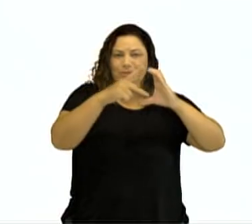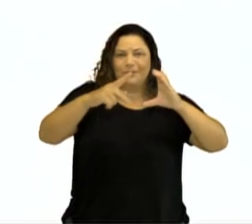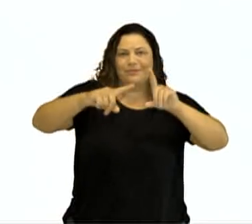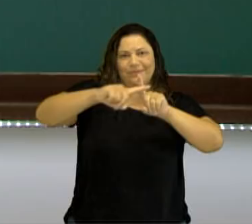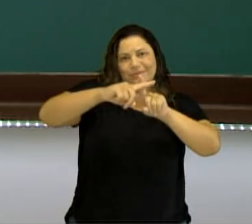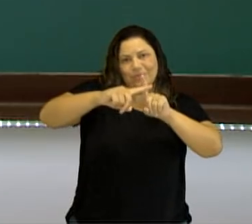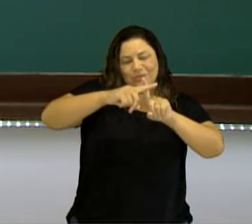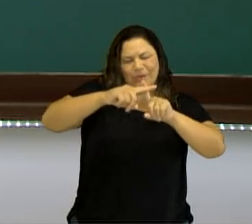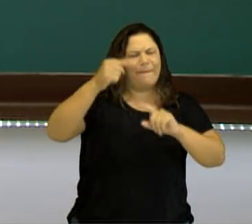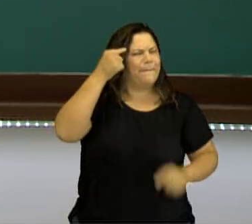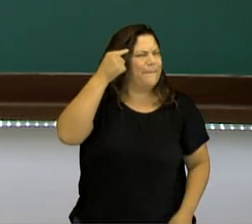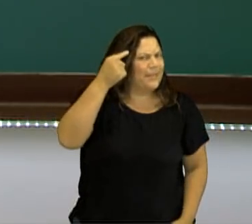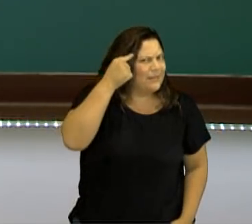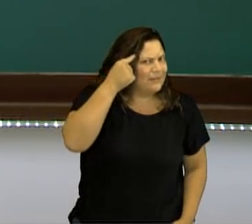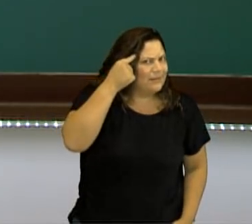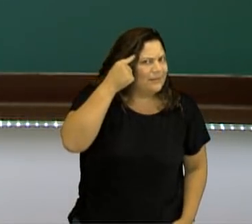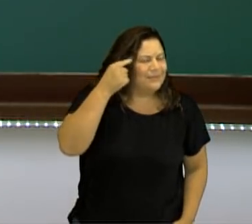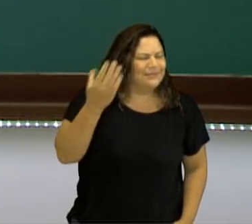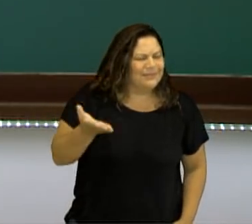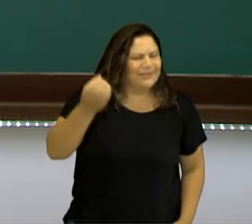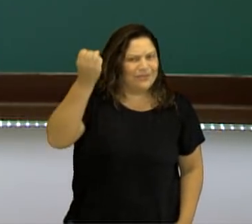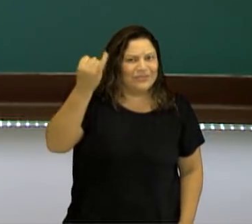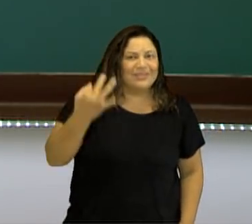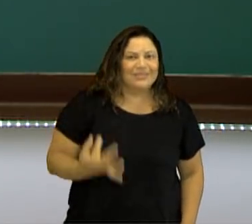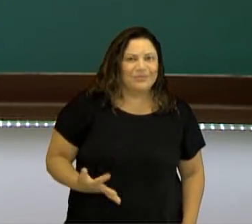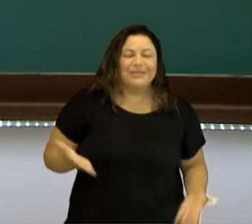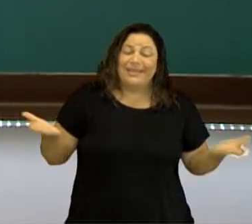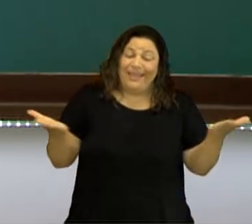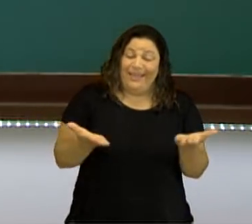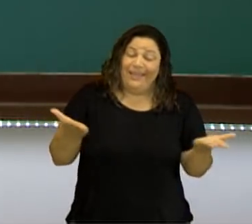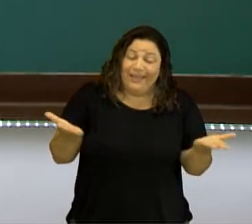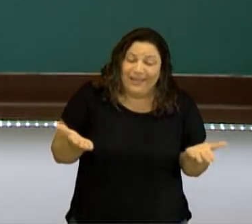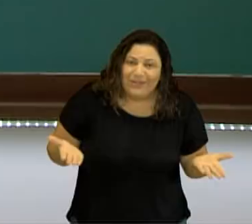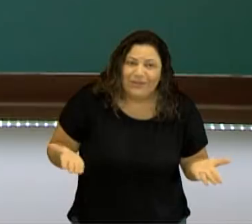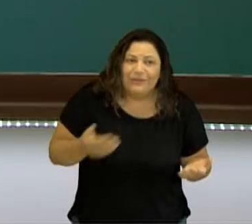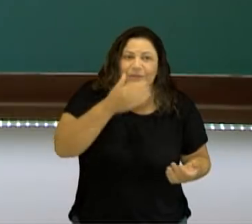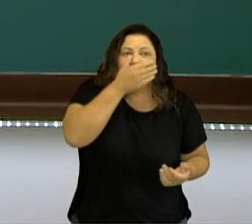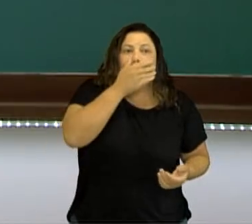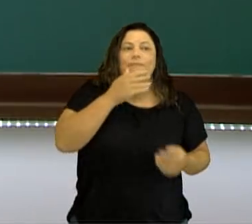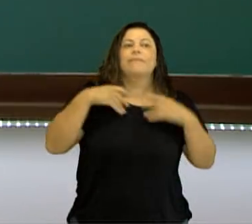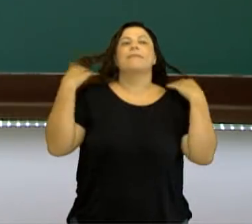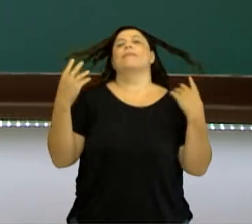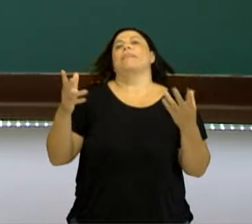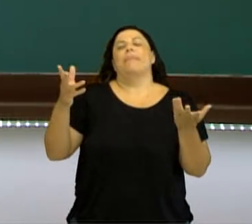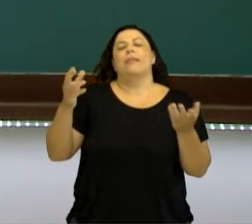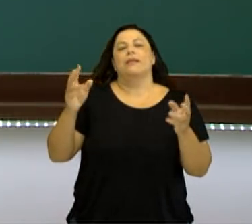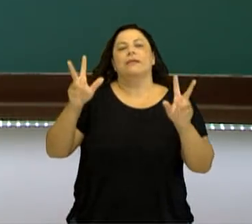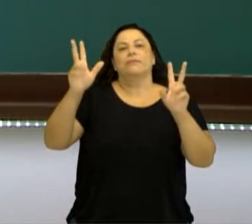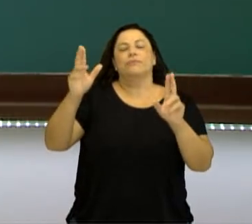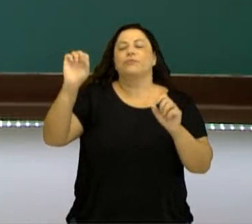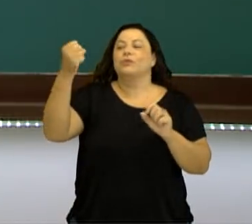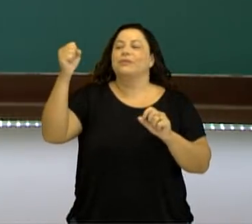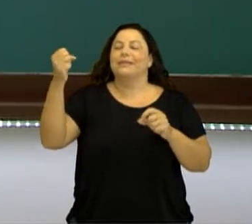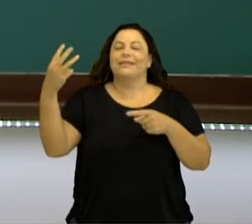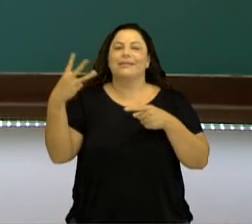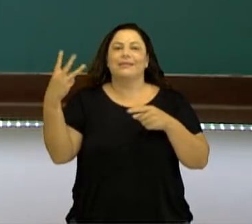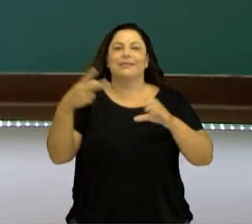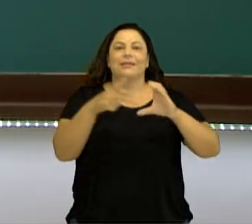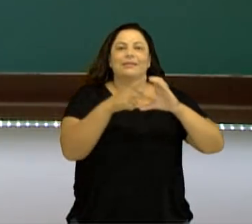Tá bom? Pensem se o que eu falei agora por último procede. 83 prótons. E ele quer saber qual é o